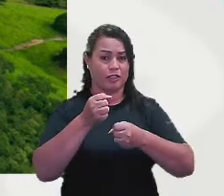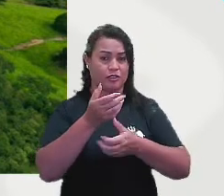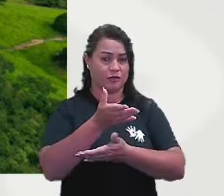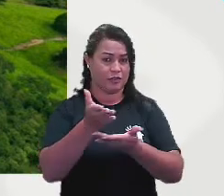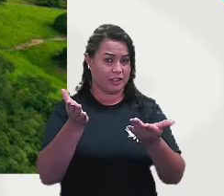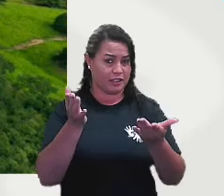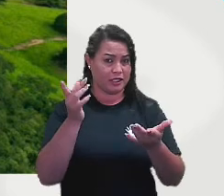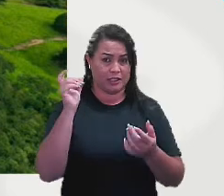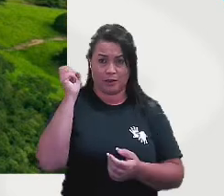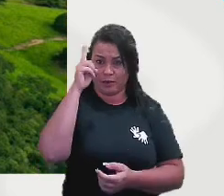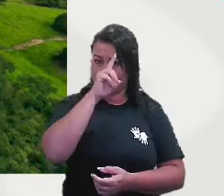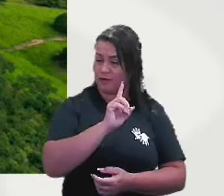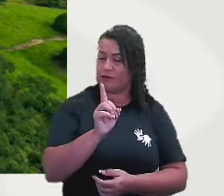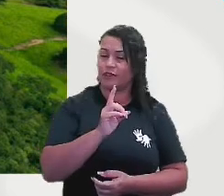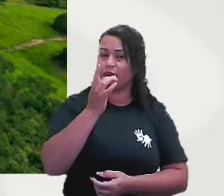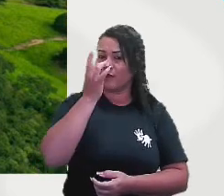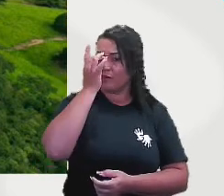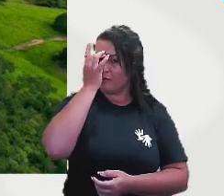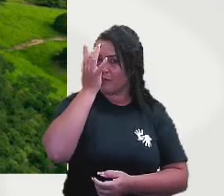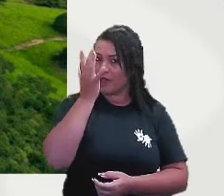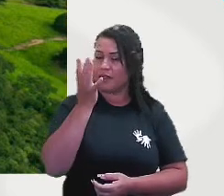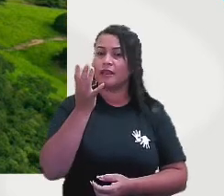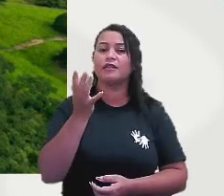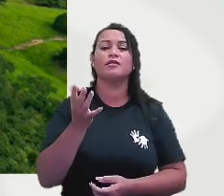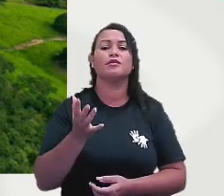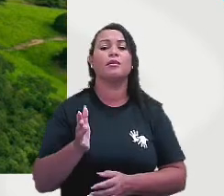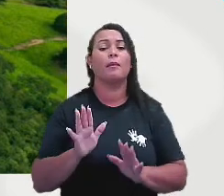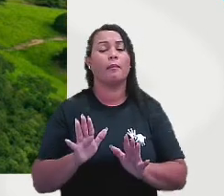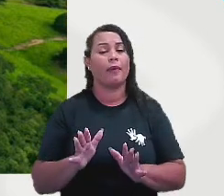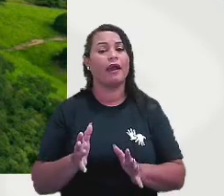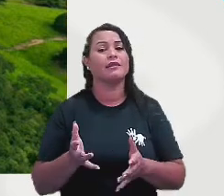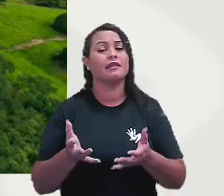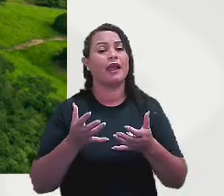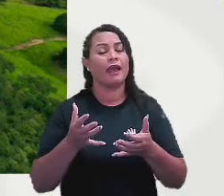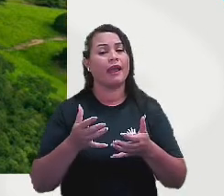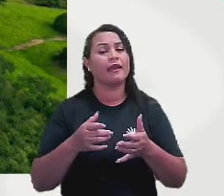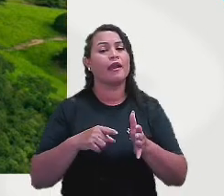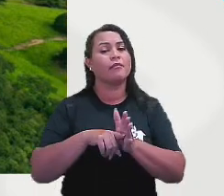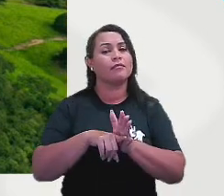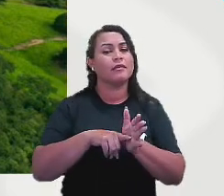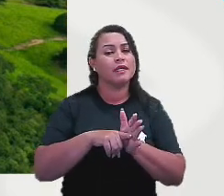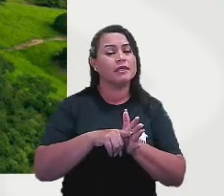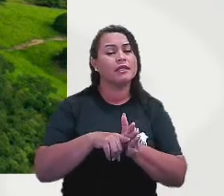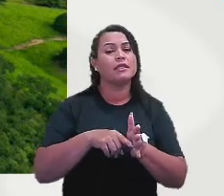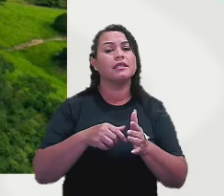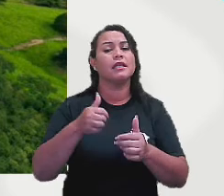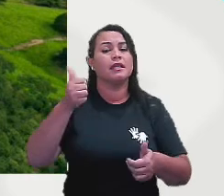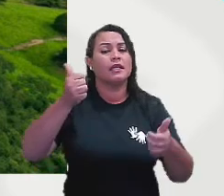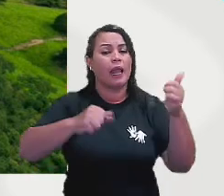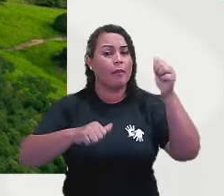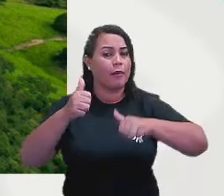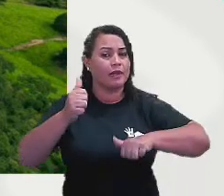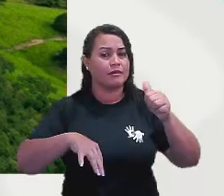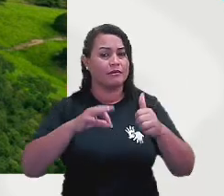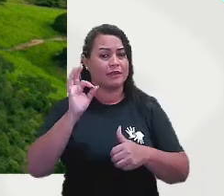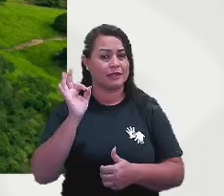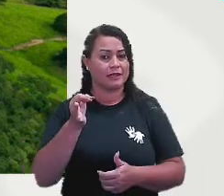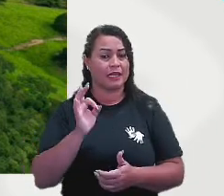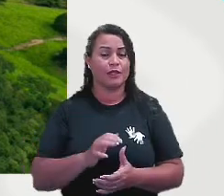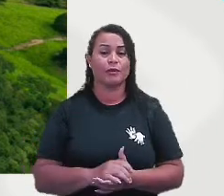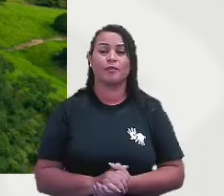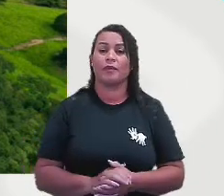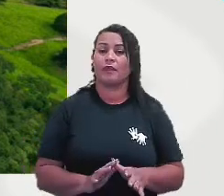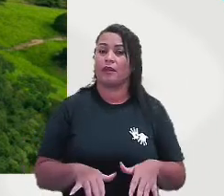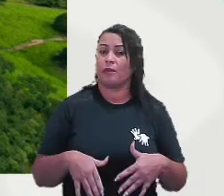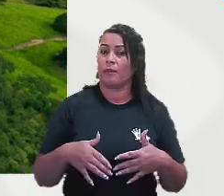Não é difícil, é bem fácil, mas requer um trabalho de pesquisa, de elaboração, tá certo? Então